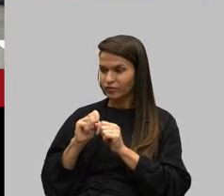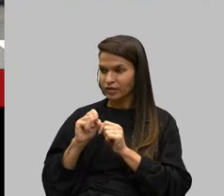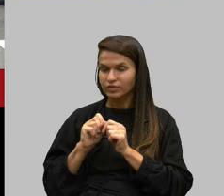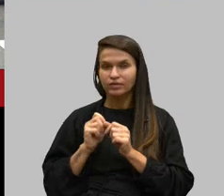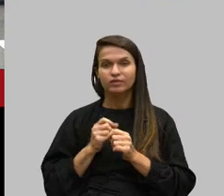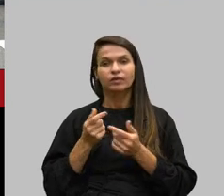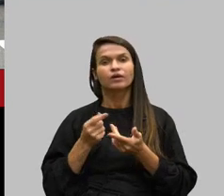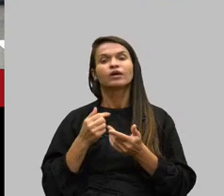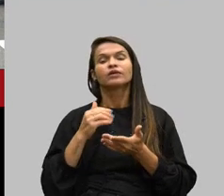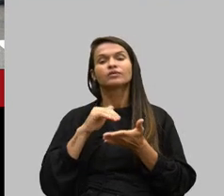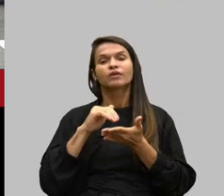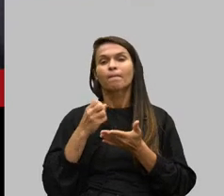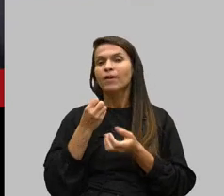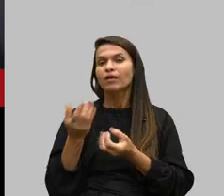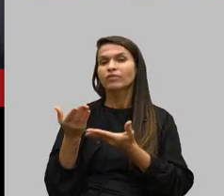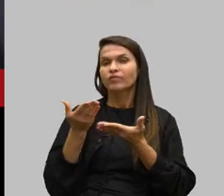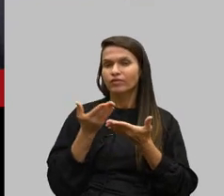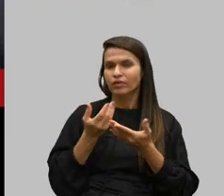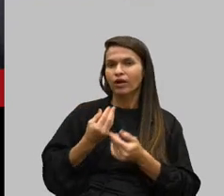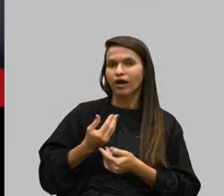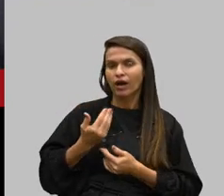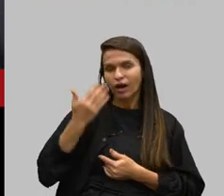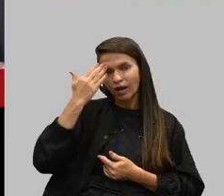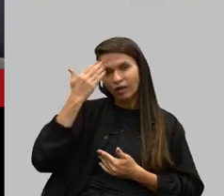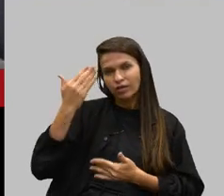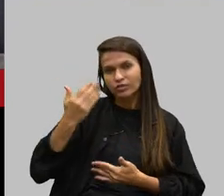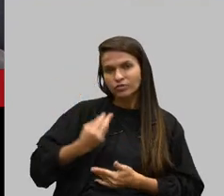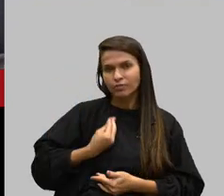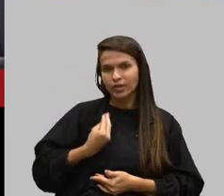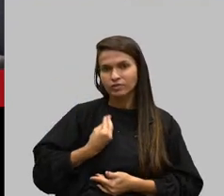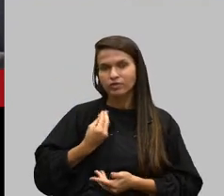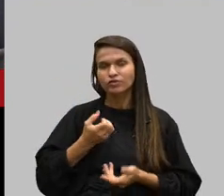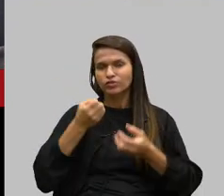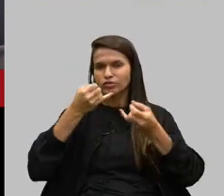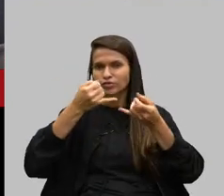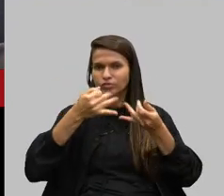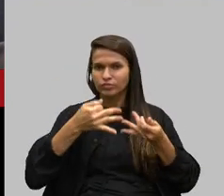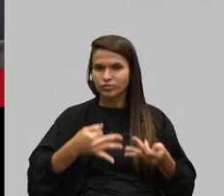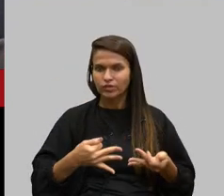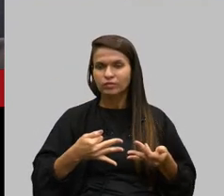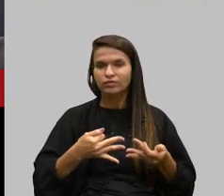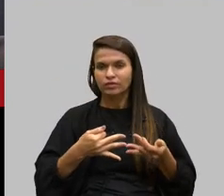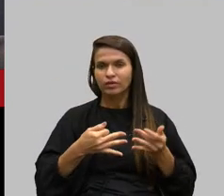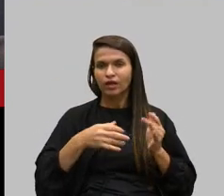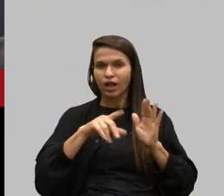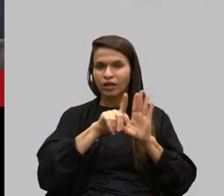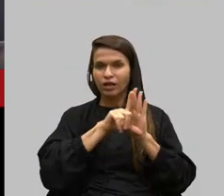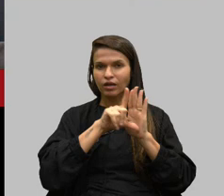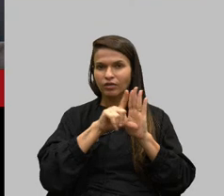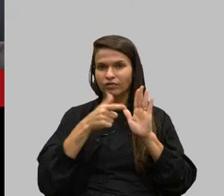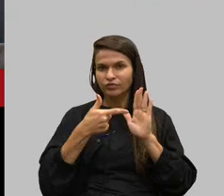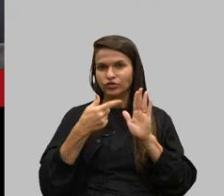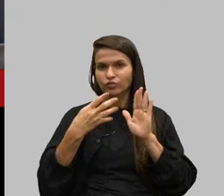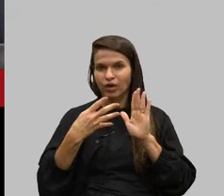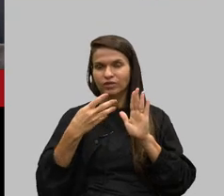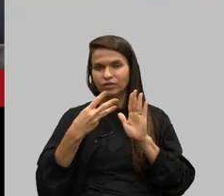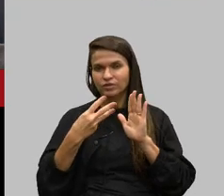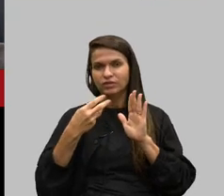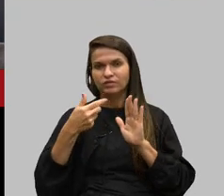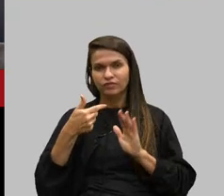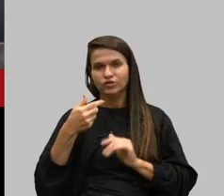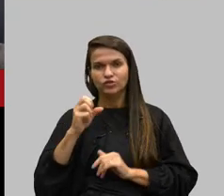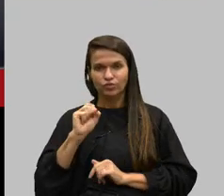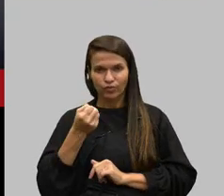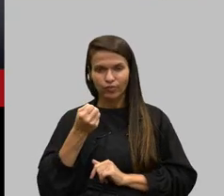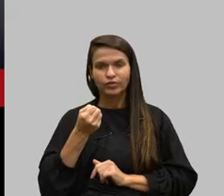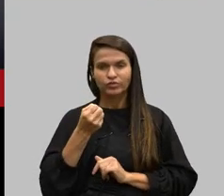muito bemvindo sua presença eh o senhor trouxe aqui os dispositivos da Lei 24 313 de 28/04